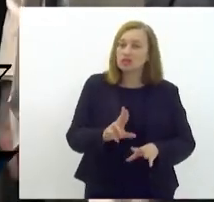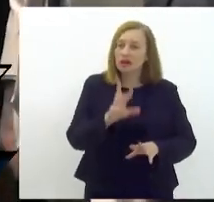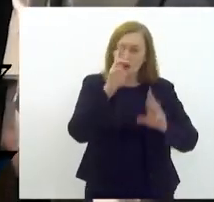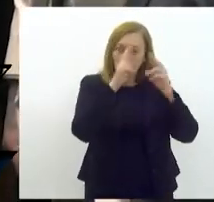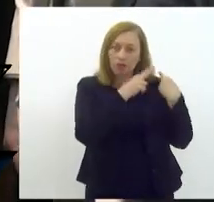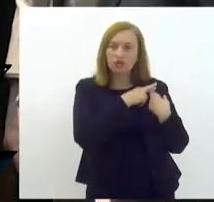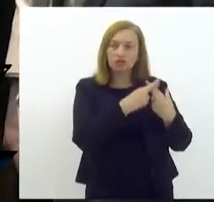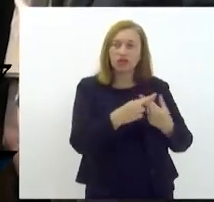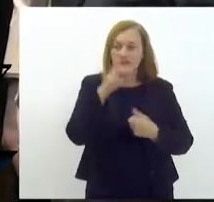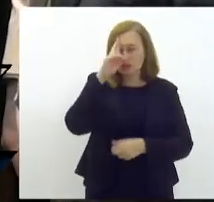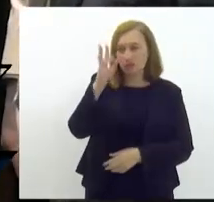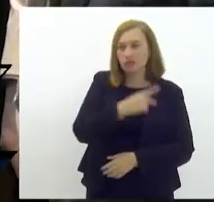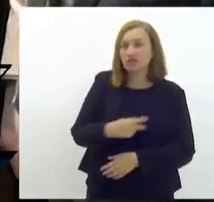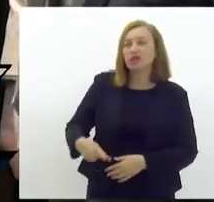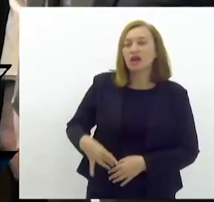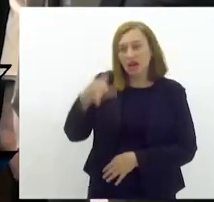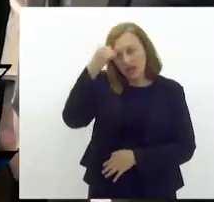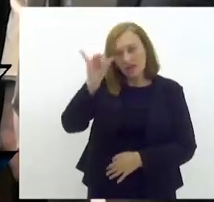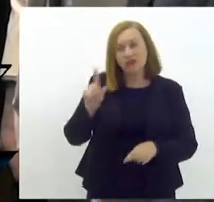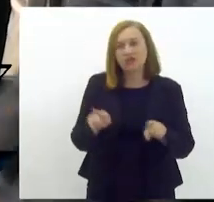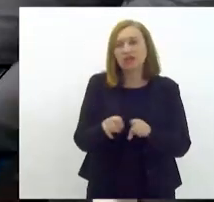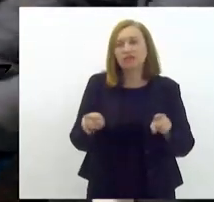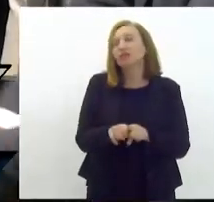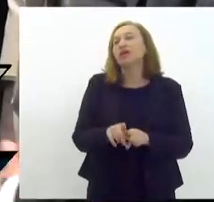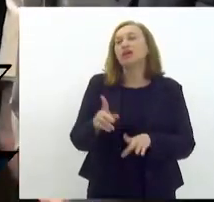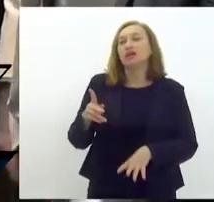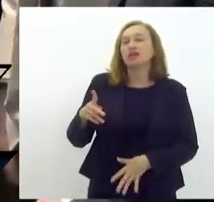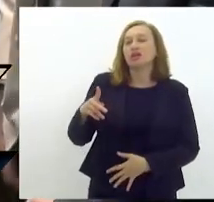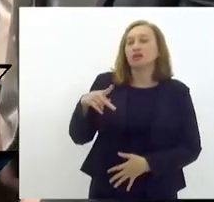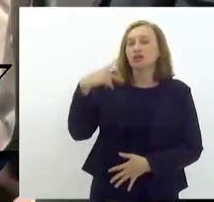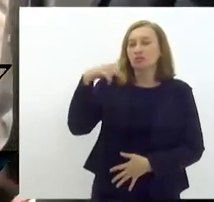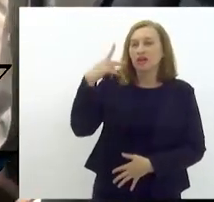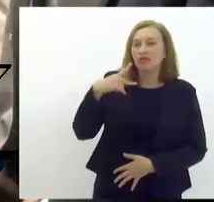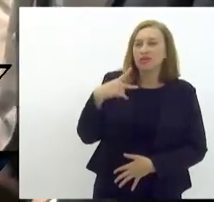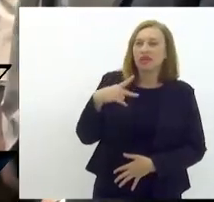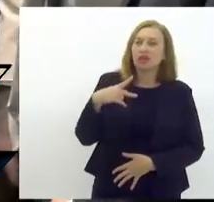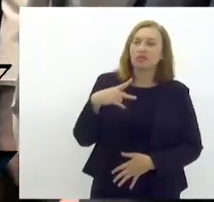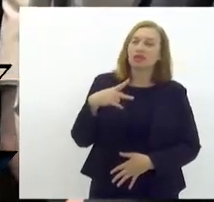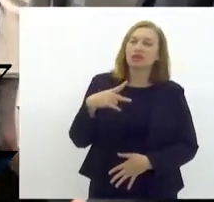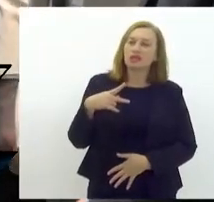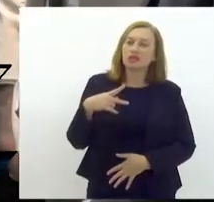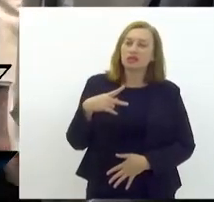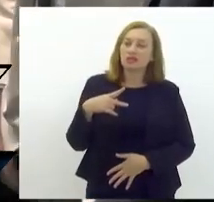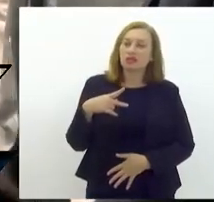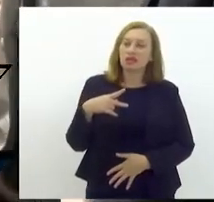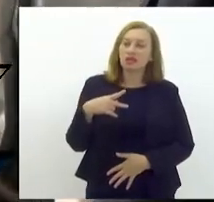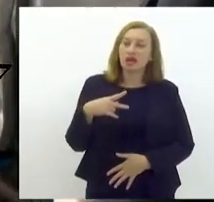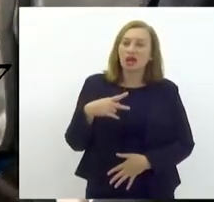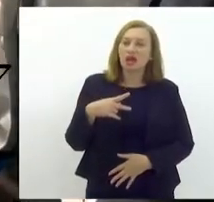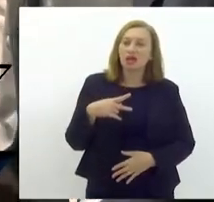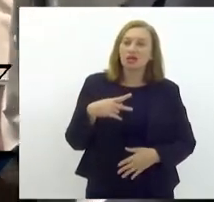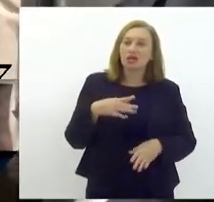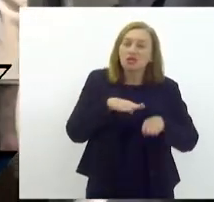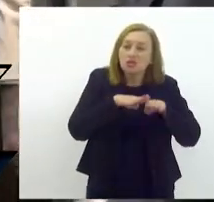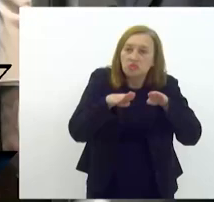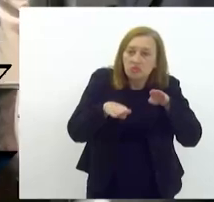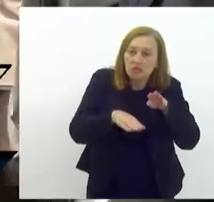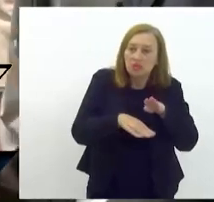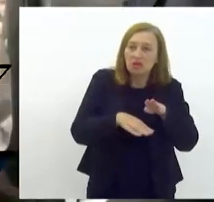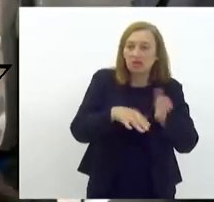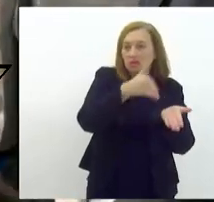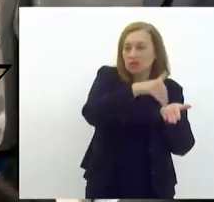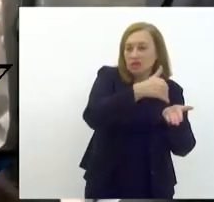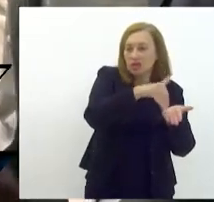presidente ela também evita que o parlamentar tenha que ficar se humilhando diante de alguém secretários para que as demandas da população